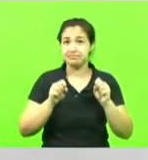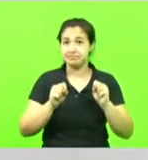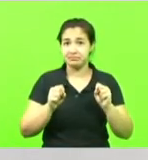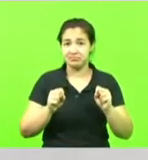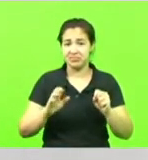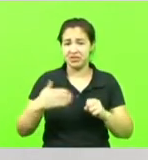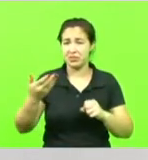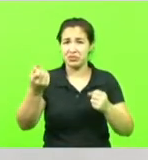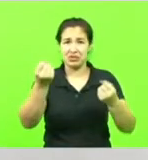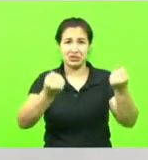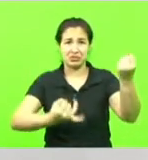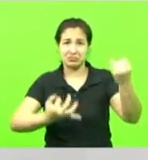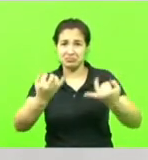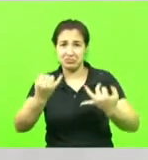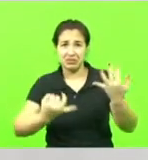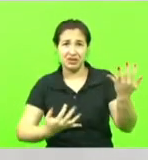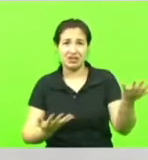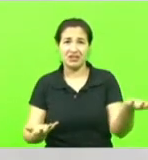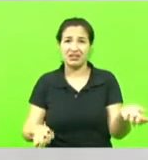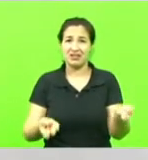explicar da forma mais...